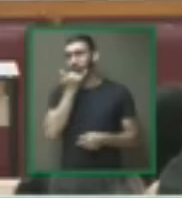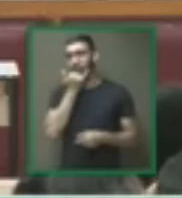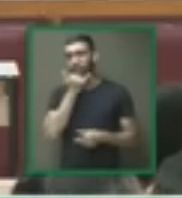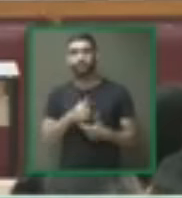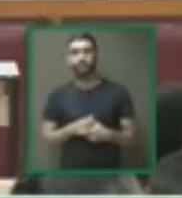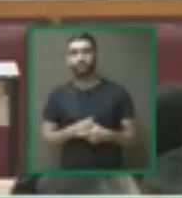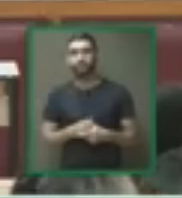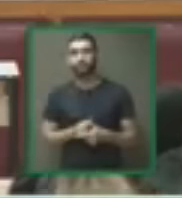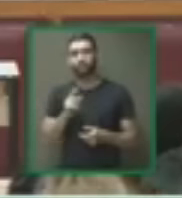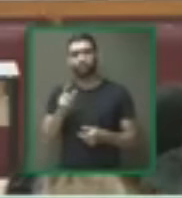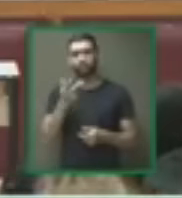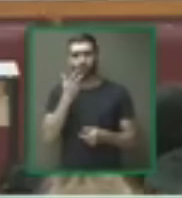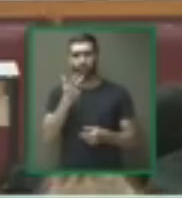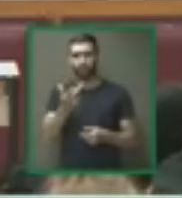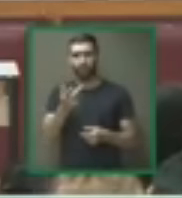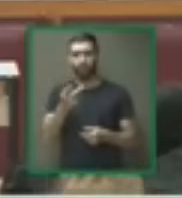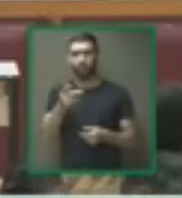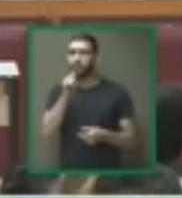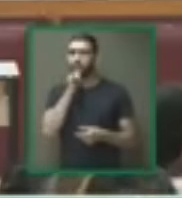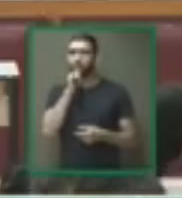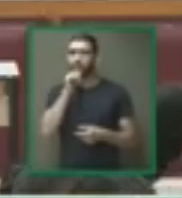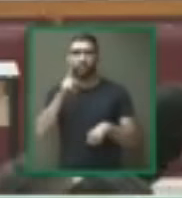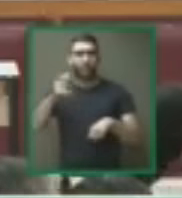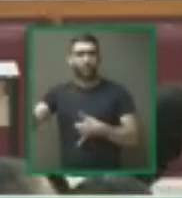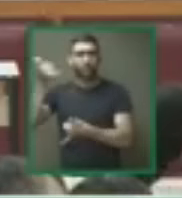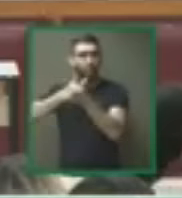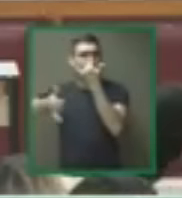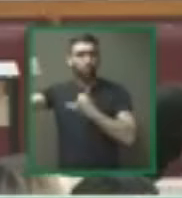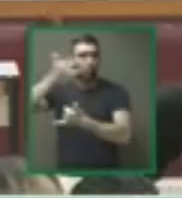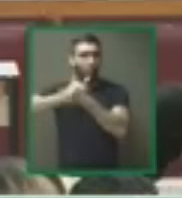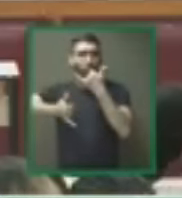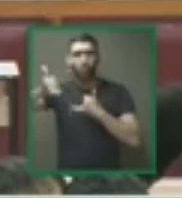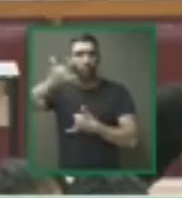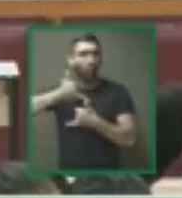Desculpe. O senhor está falando dessa série de ligações